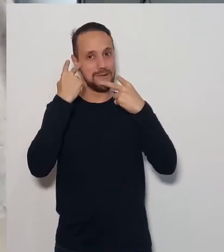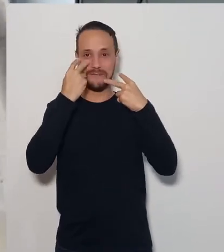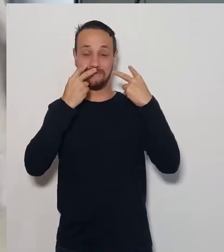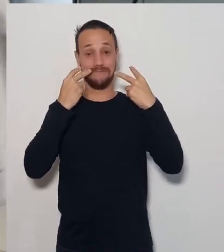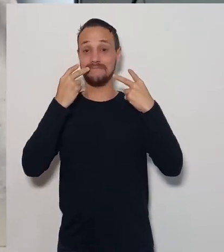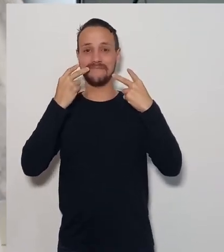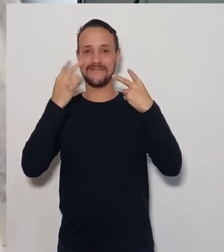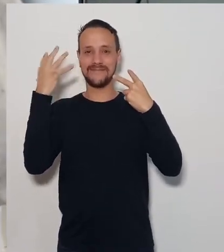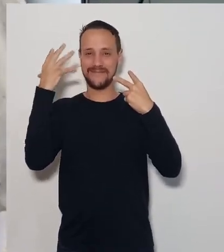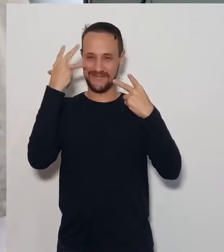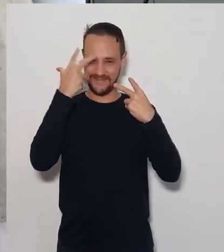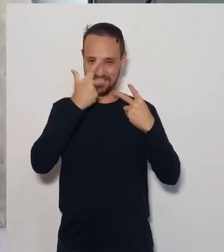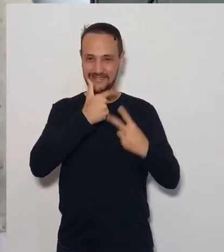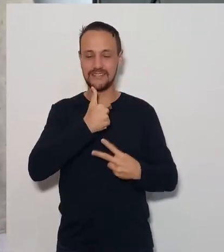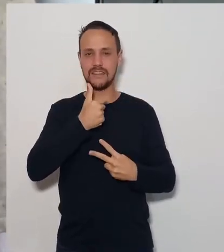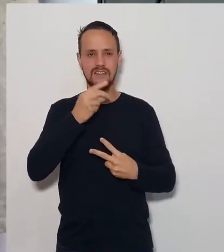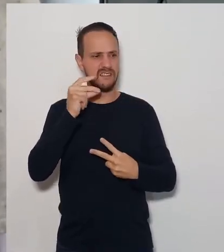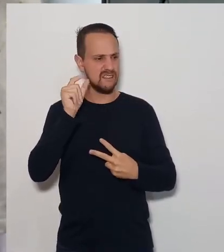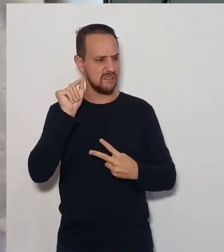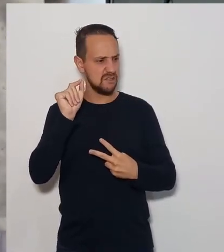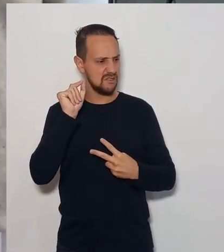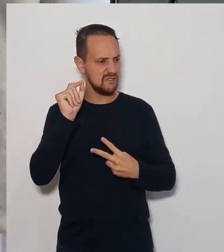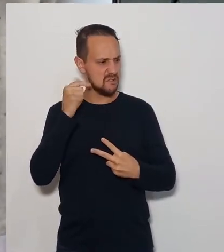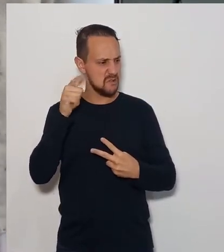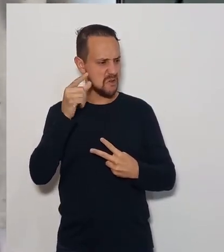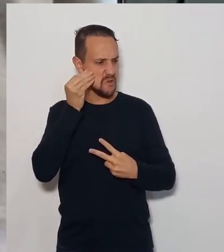quem nome não, tchau. É face...